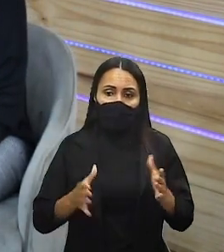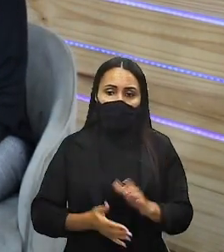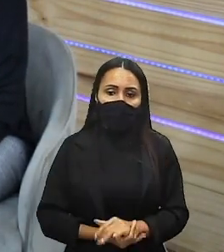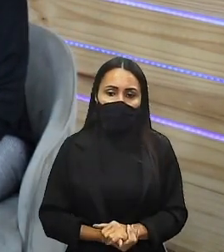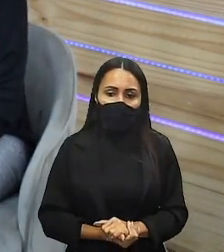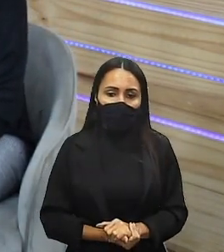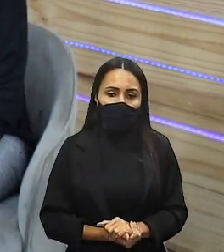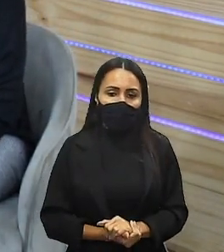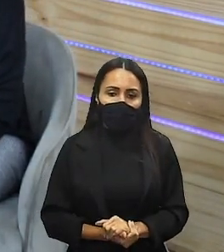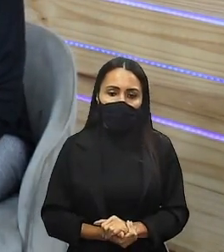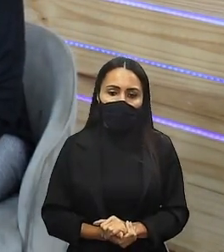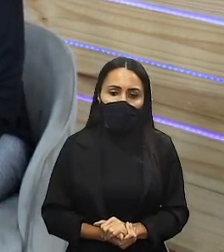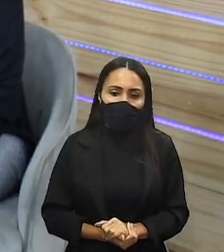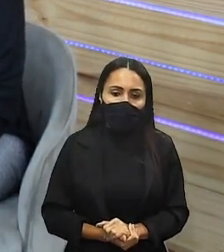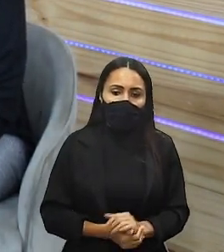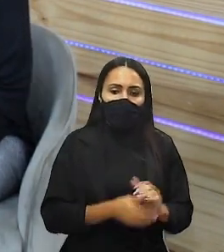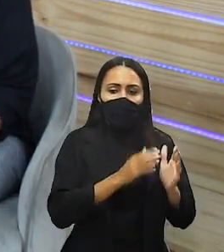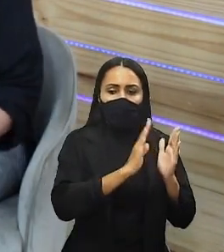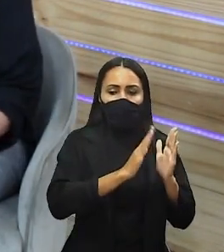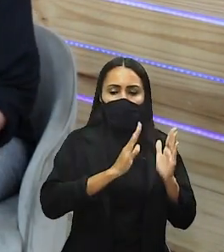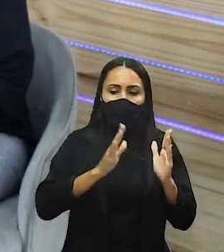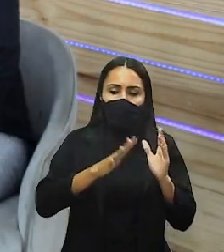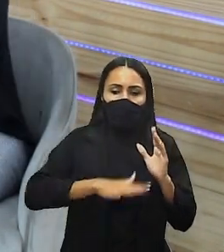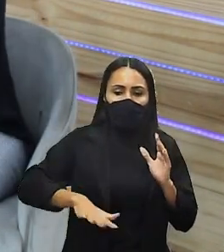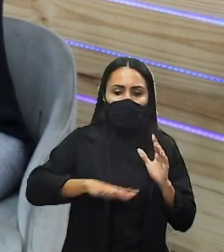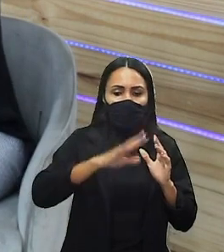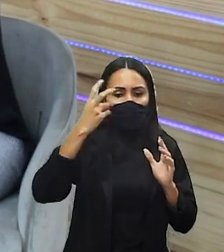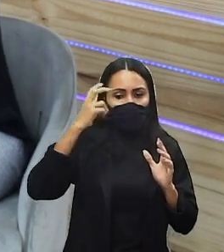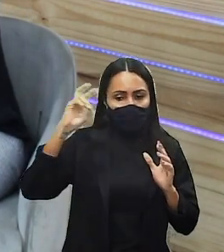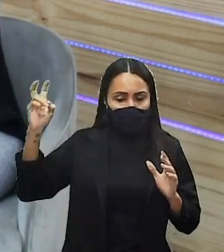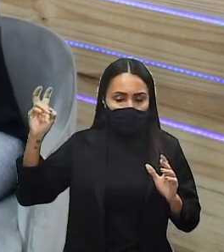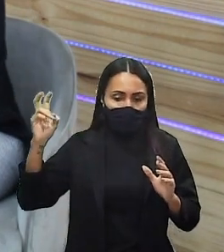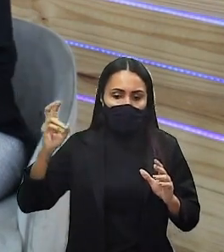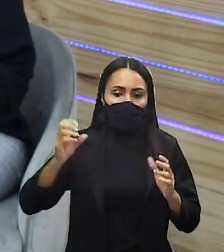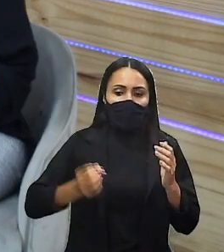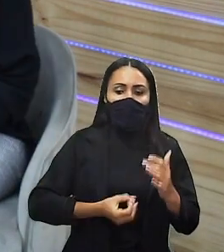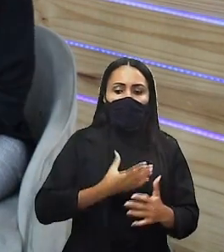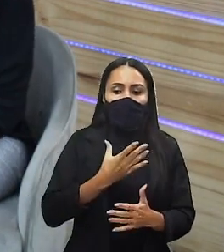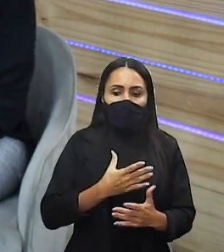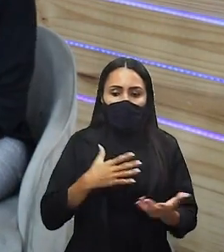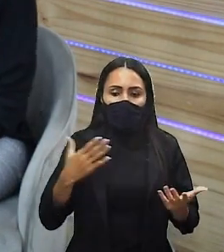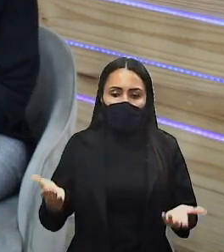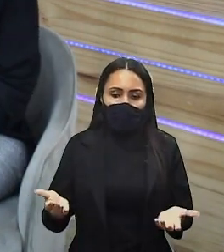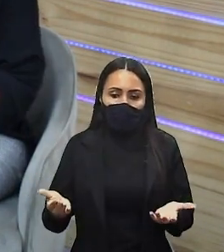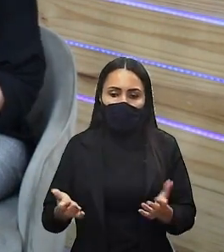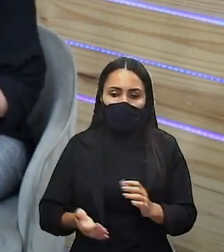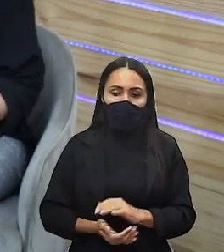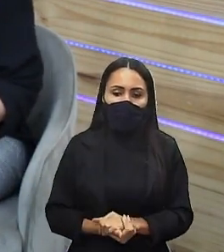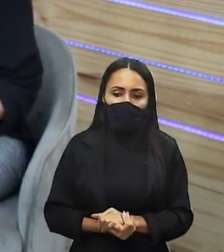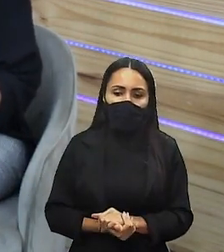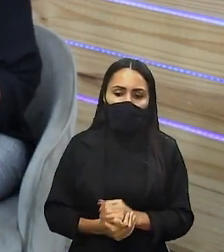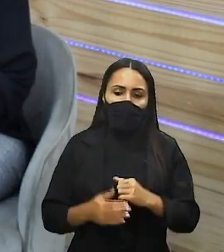biblioteca. A biblioteca é sentida como um espaço cultural, como já falou Mari aqui, um espaço criativo,